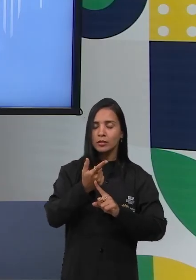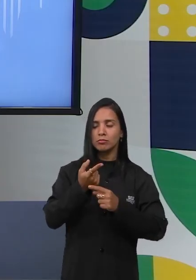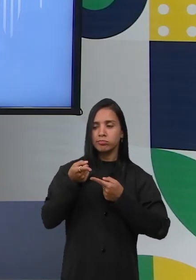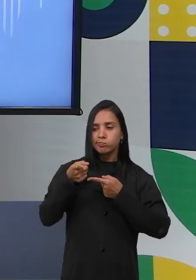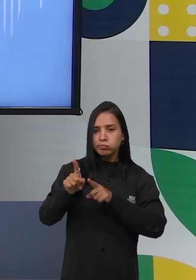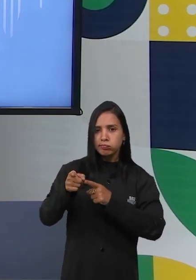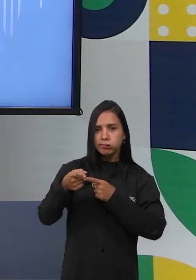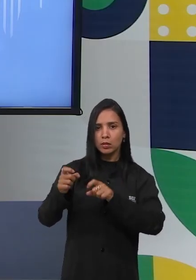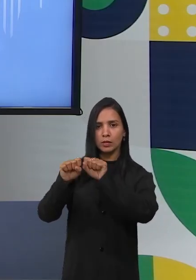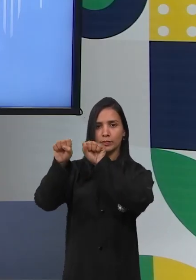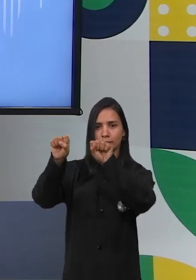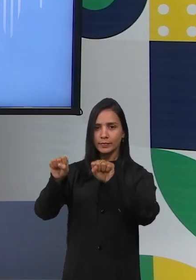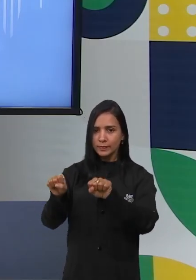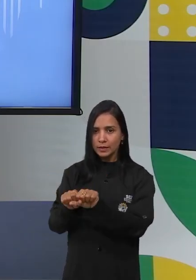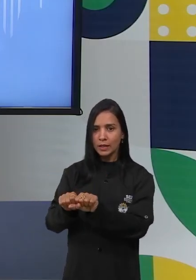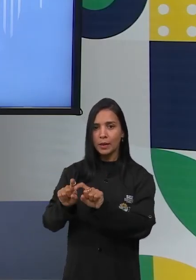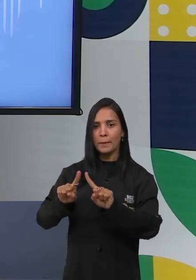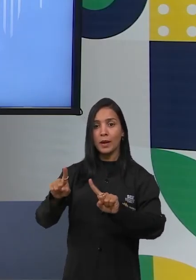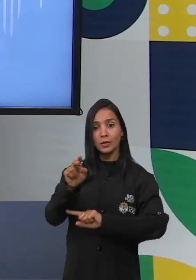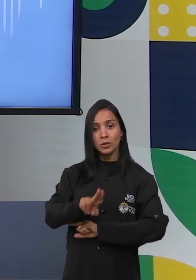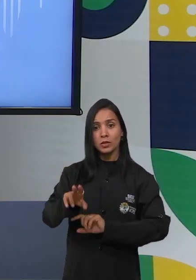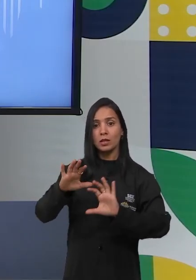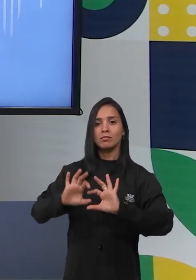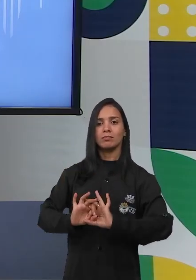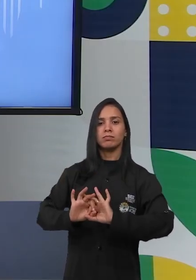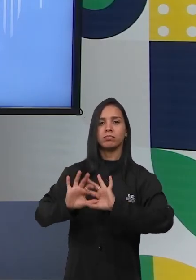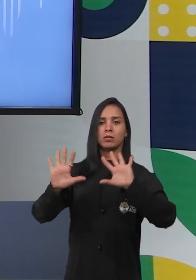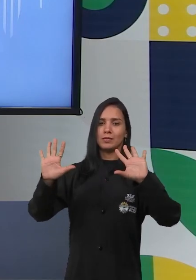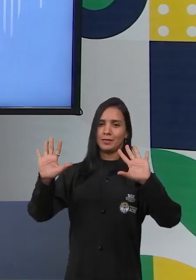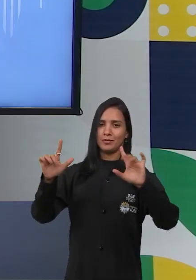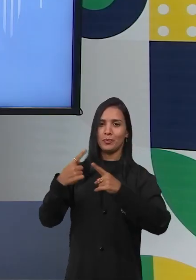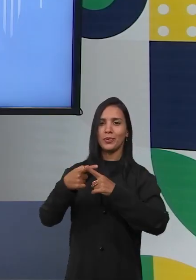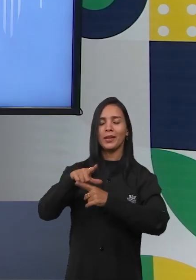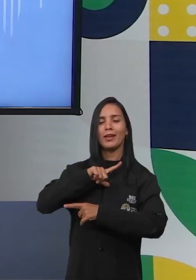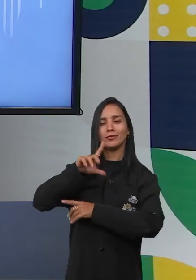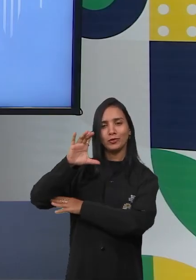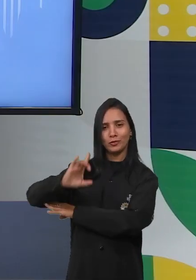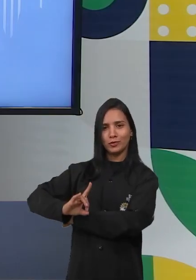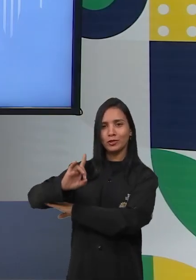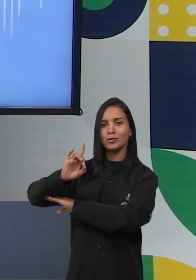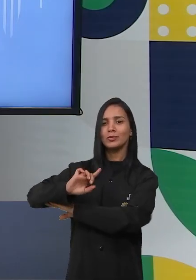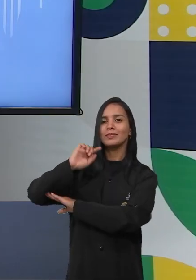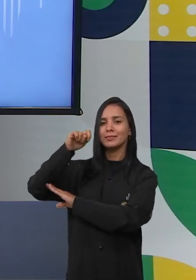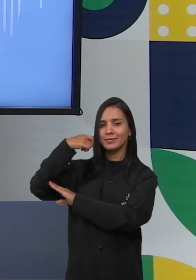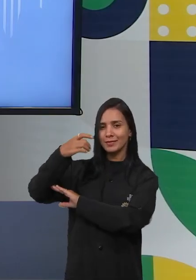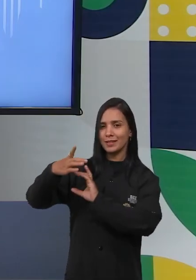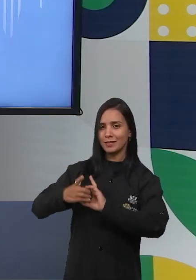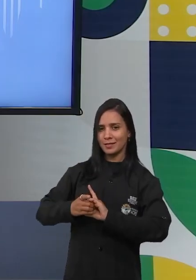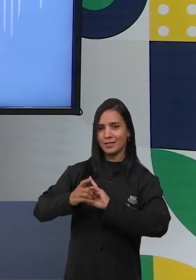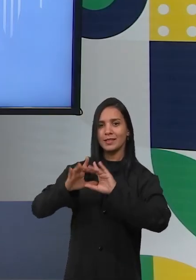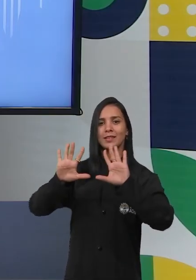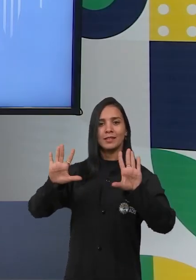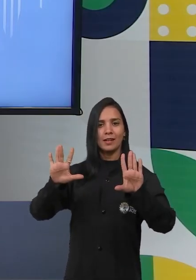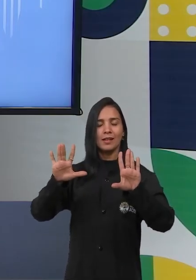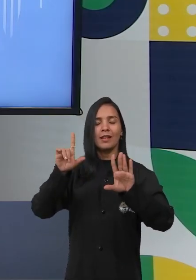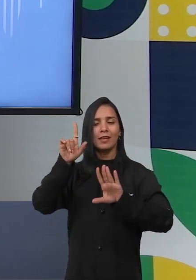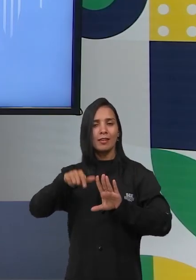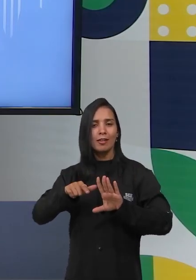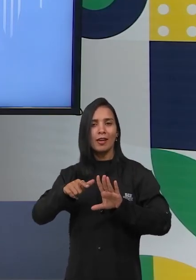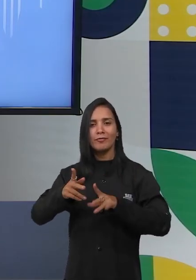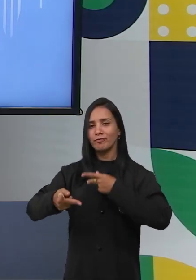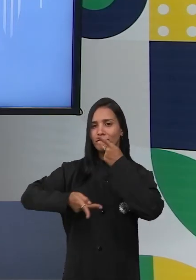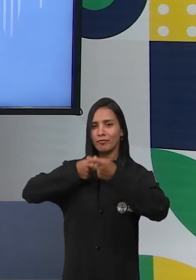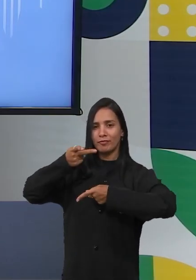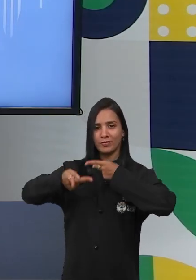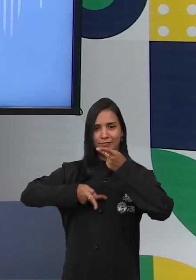forma com mais liberdade, né, com o direito, usando o seu direito democrático de poder falar.